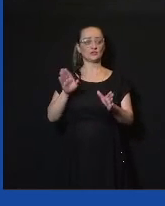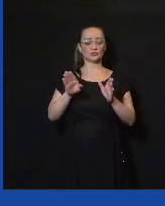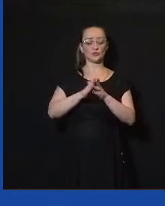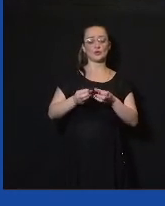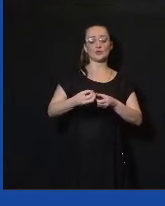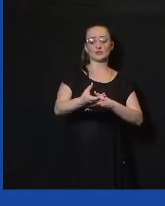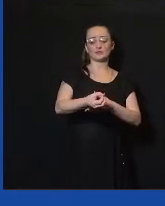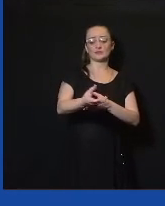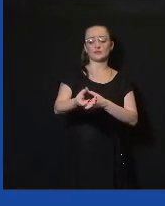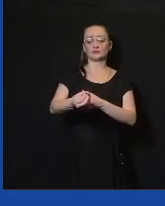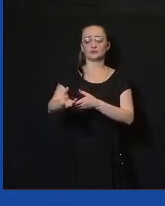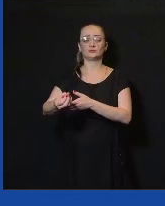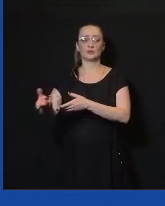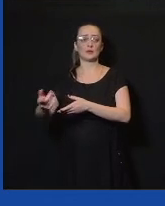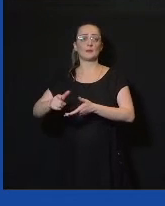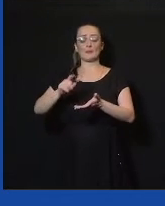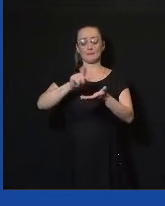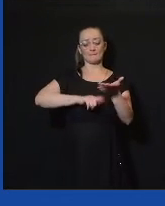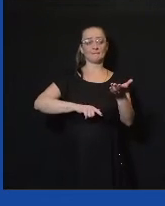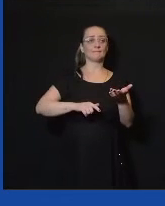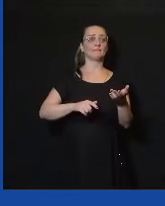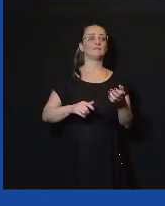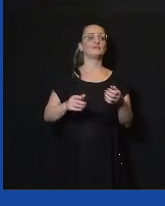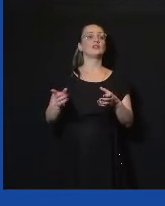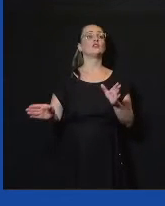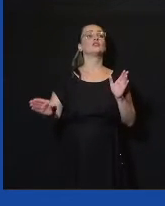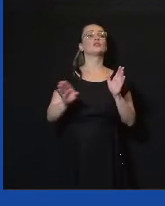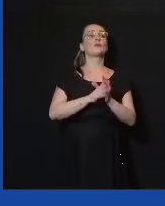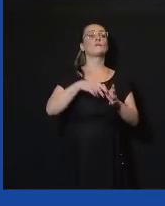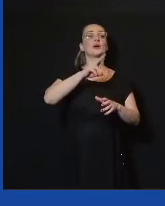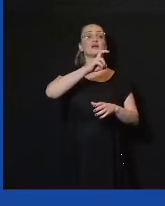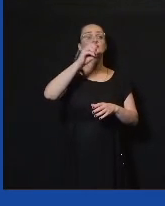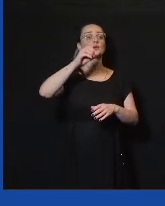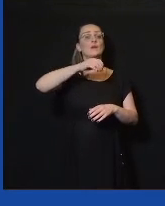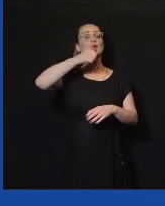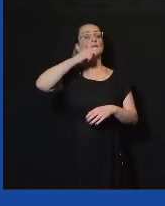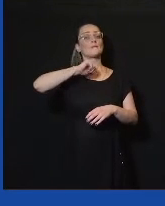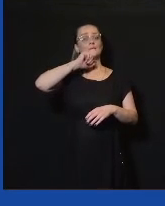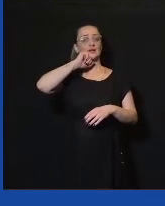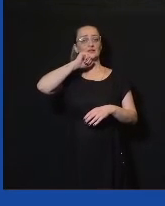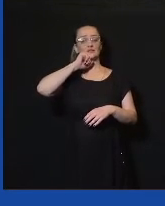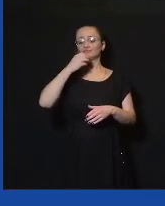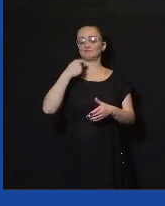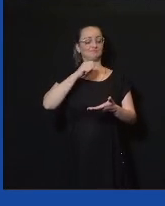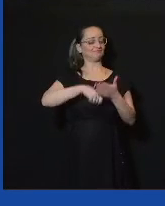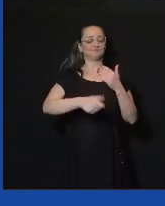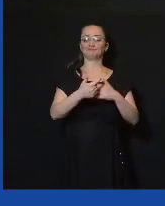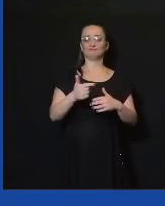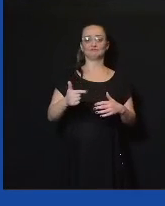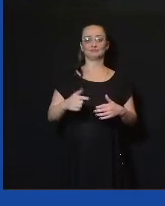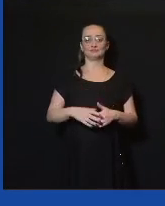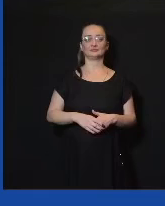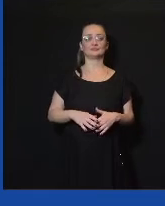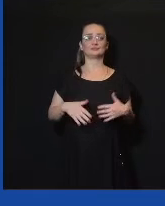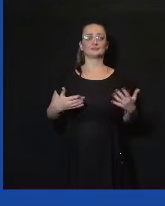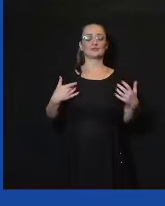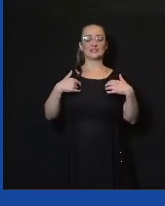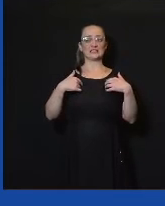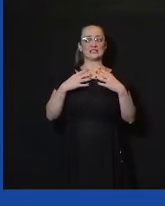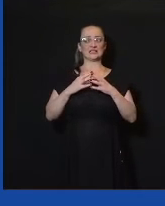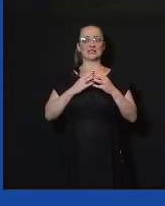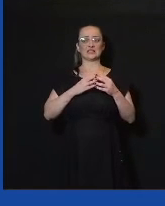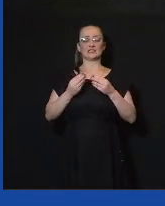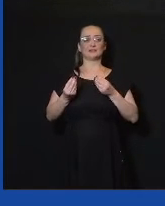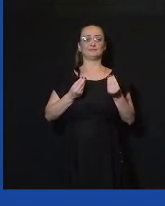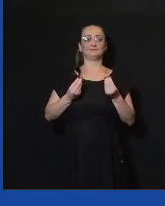dos cartões, né, com protocolo e tudo, chegam mais 50 mães que não estavam no nosso cadastro. E aí ficou aquele